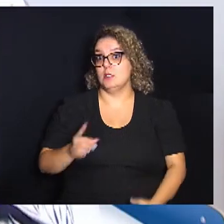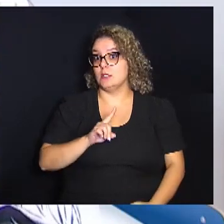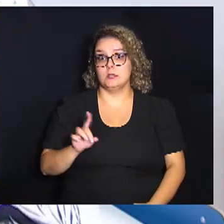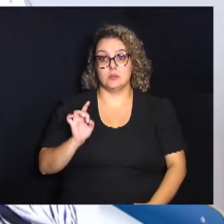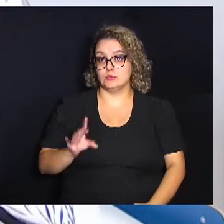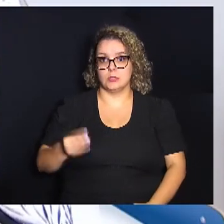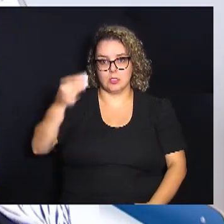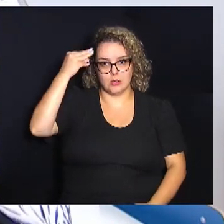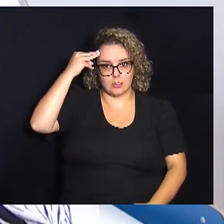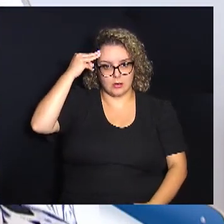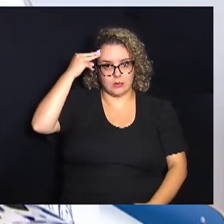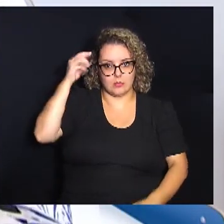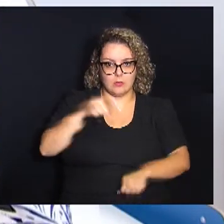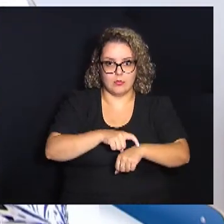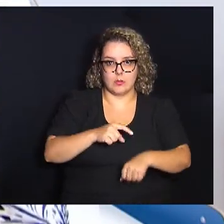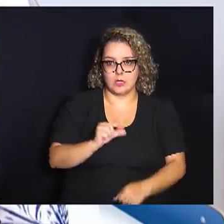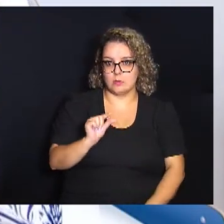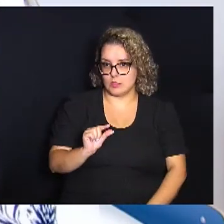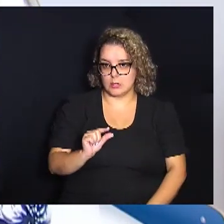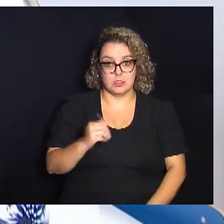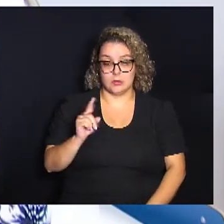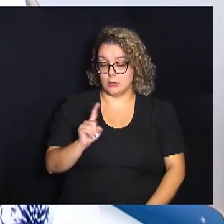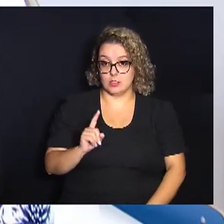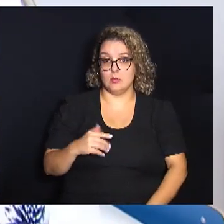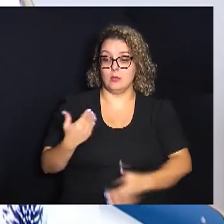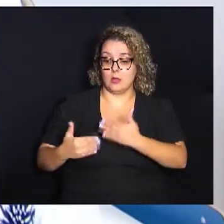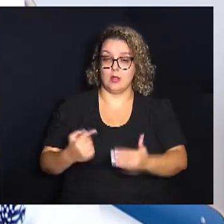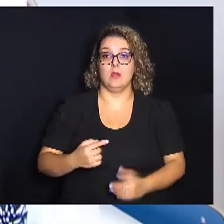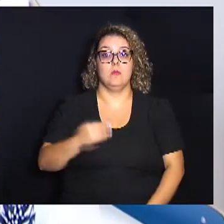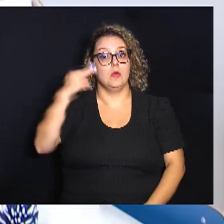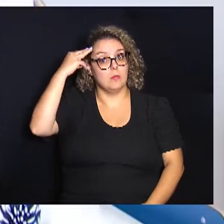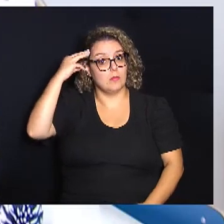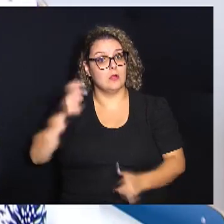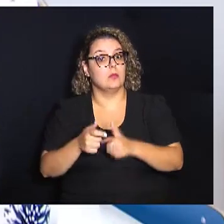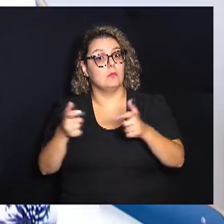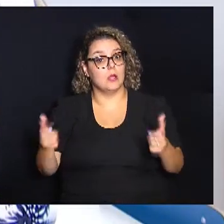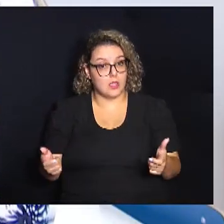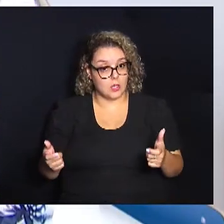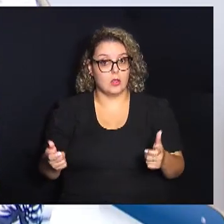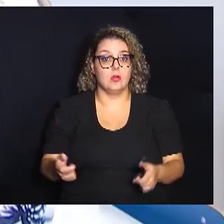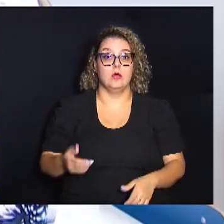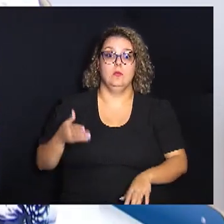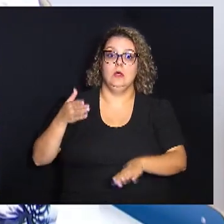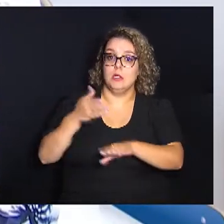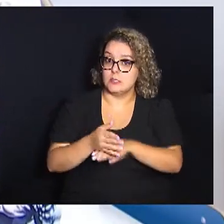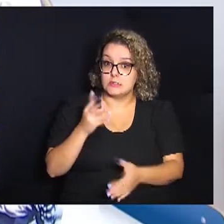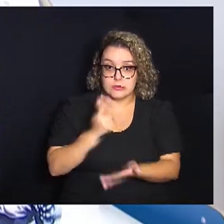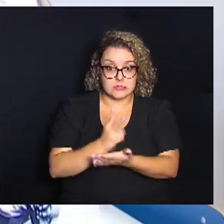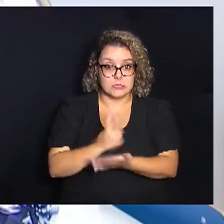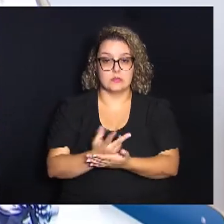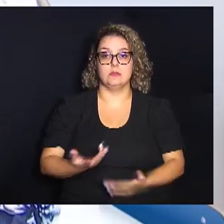na memória de curto prazo. Então, ela vai ser uma memória de longo prazo. Então, a gente vai poder acessá-la. E se é